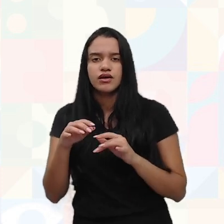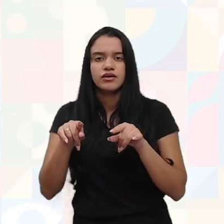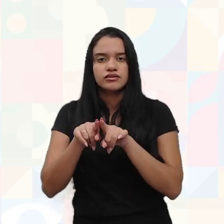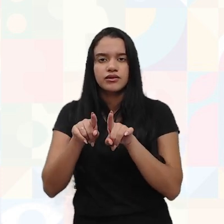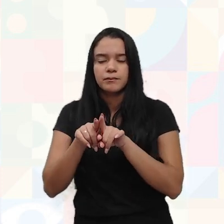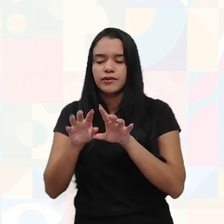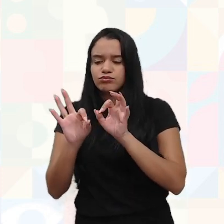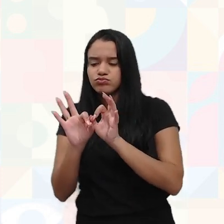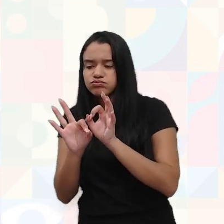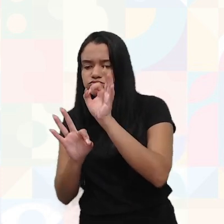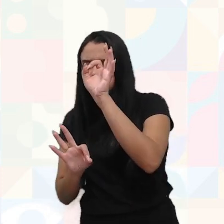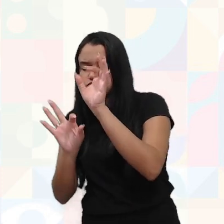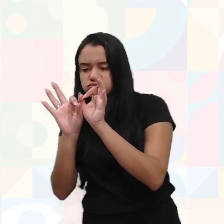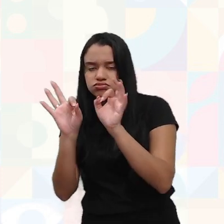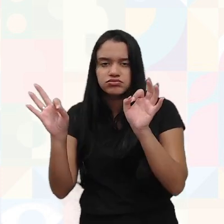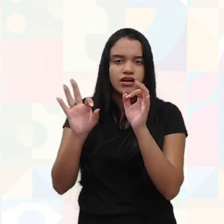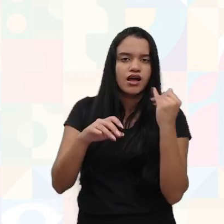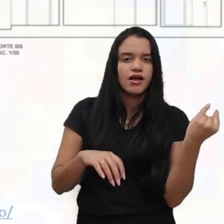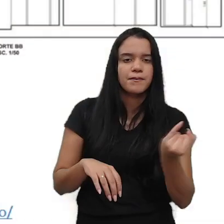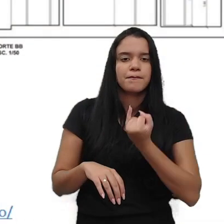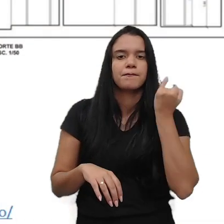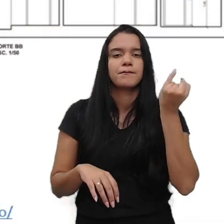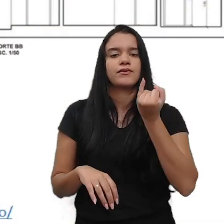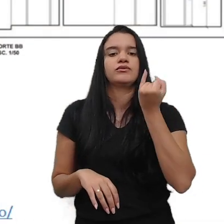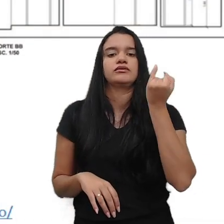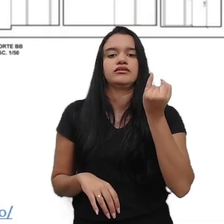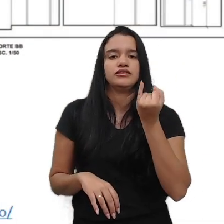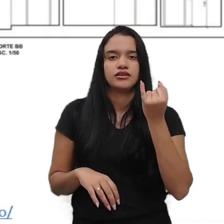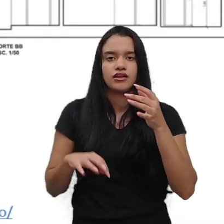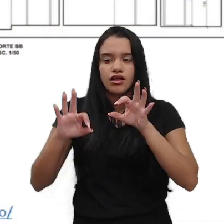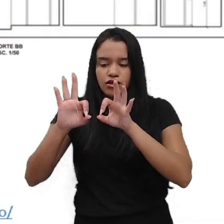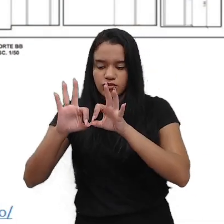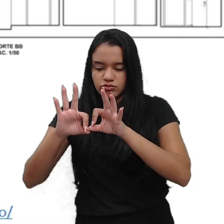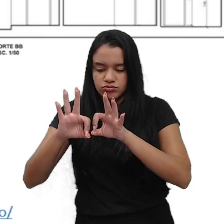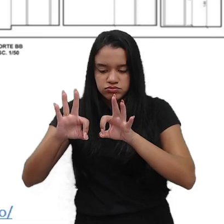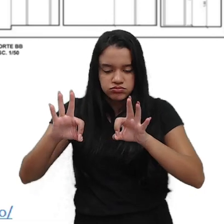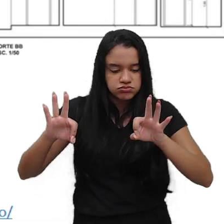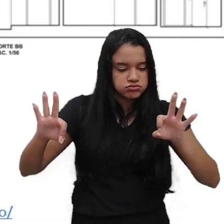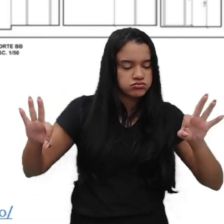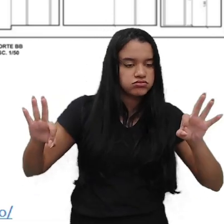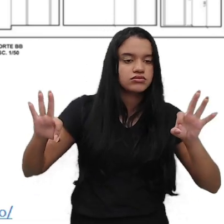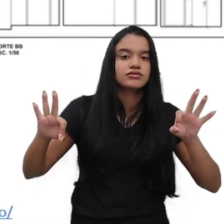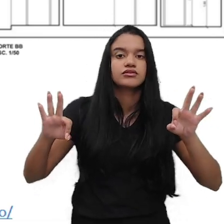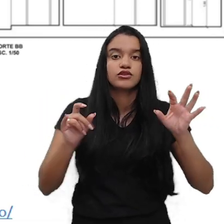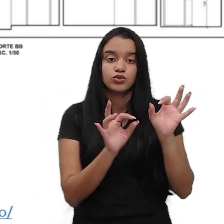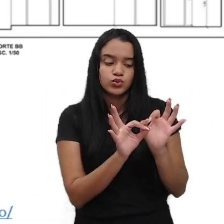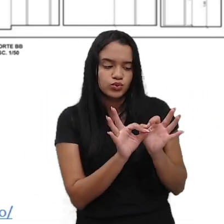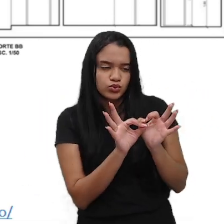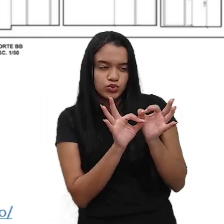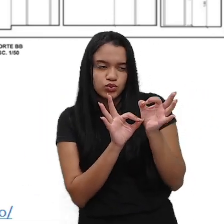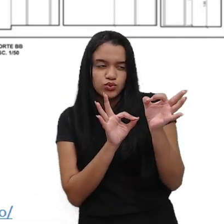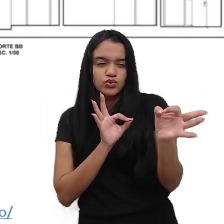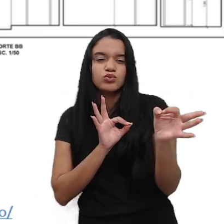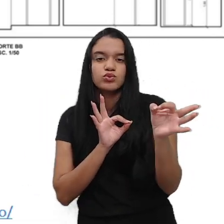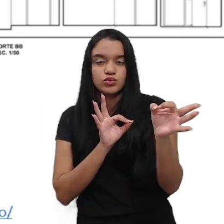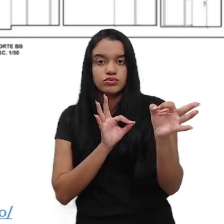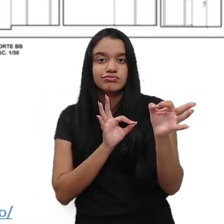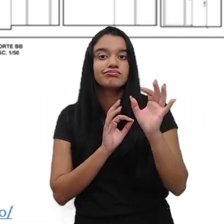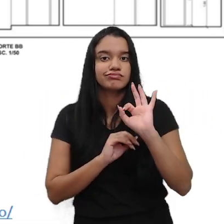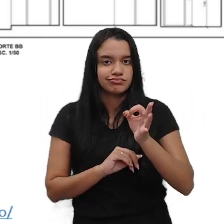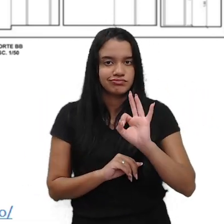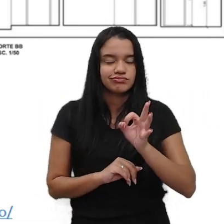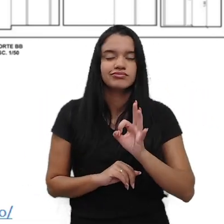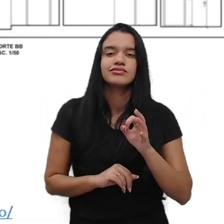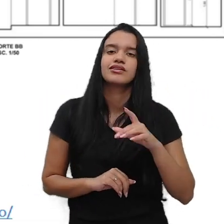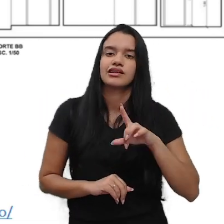de cortes, o transversal, que é no sentido da largura, e o longitudinal, que é no sentido do comprimento, né, que a